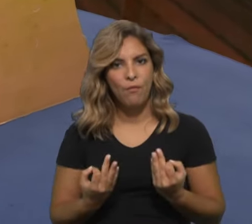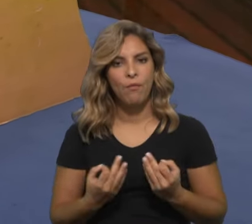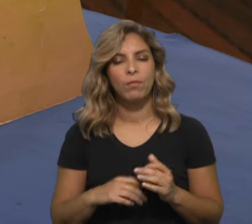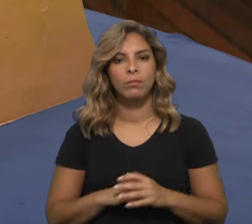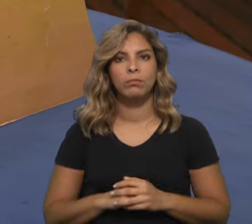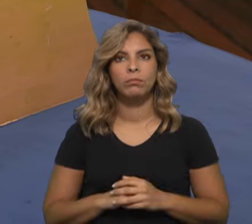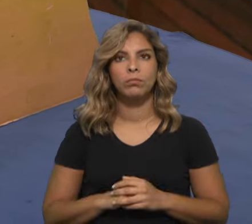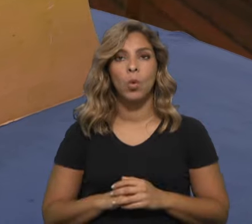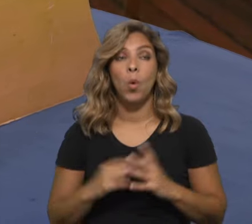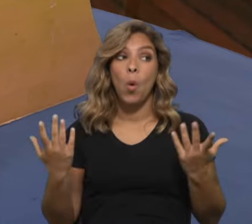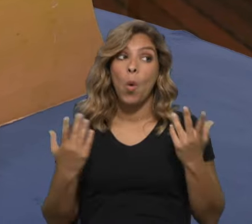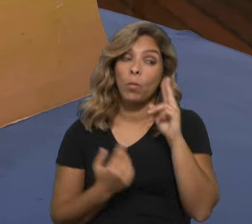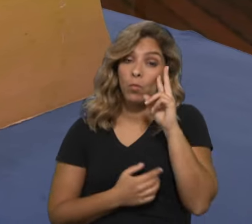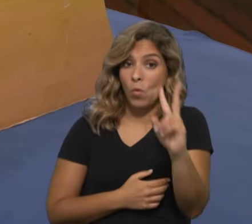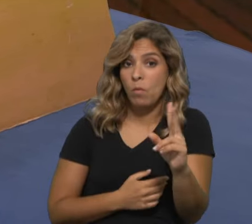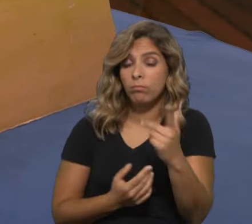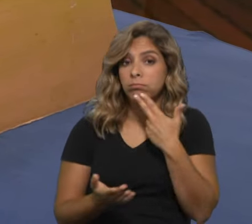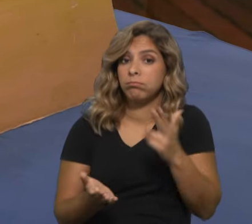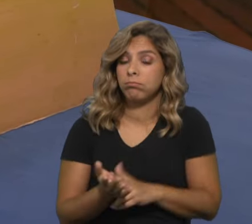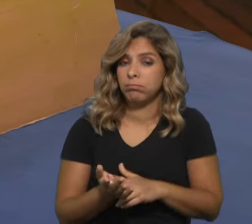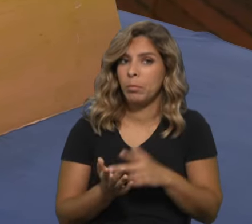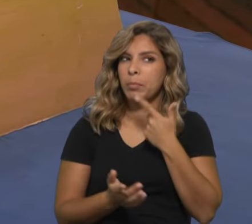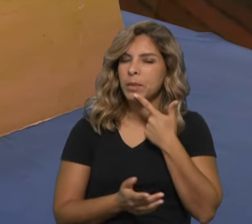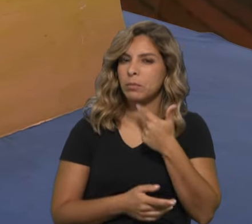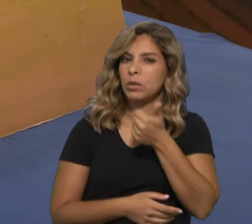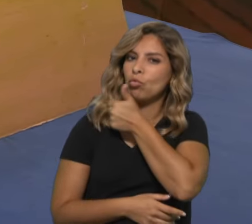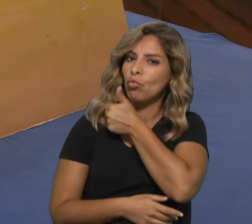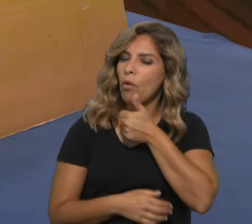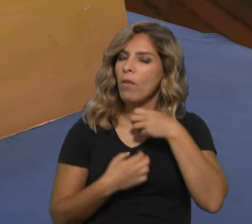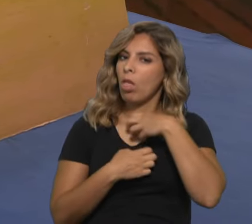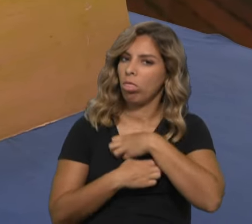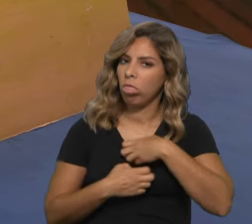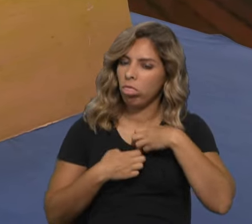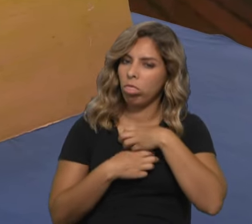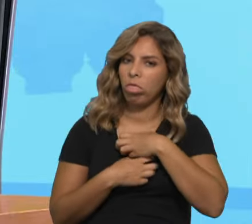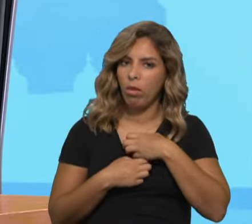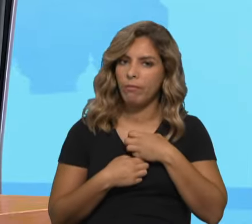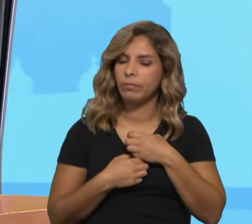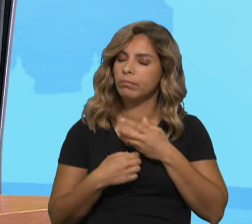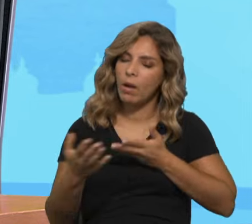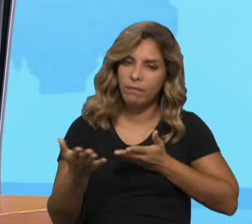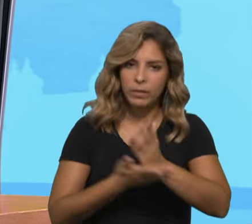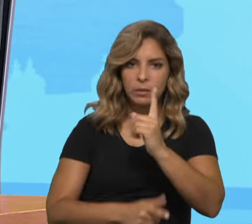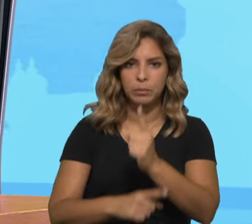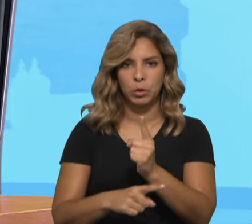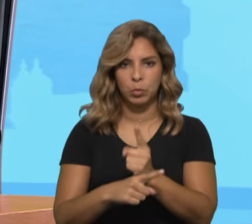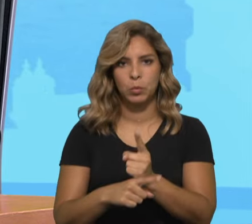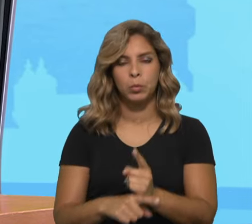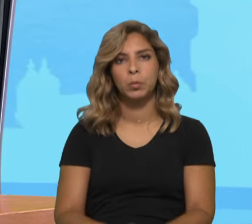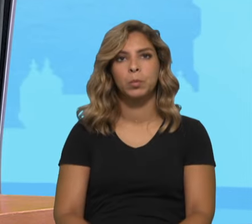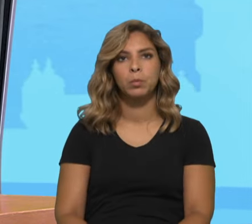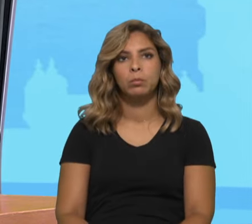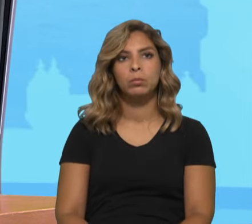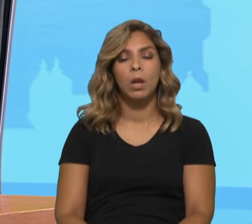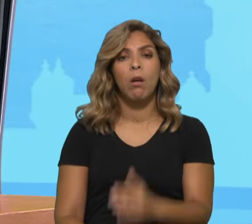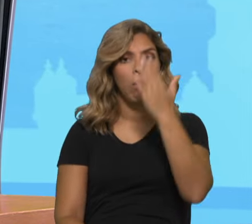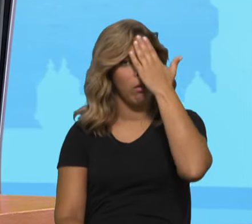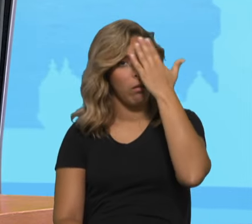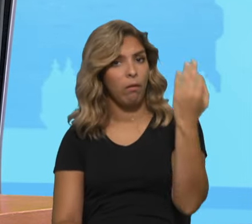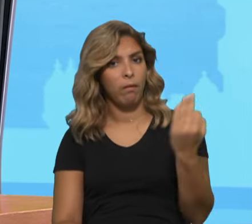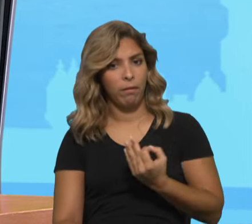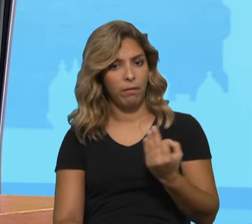vendo claramente e percebendo o sofrimento que isso irá implicar. É bem provável que um